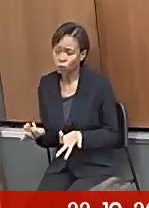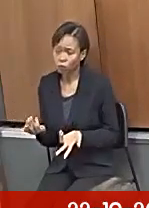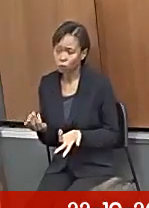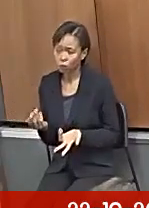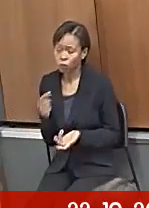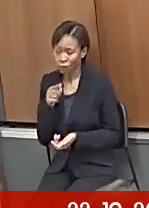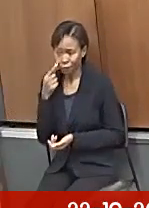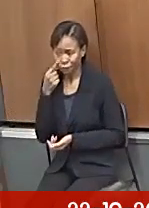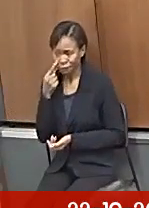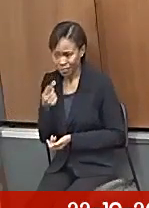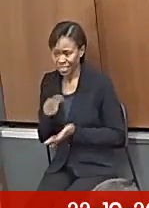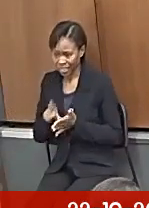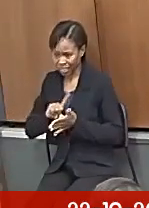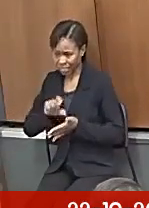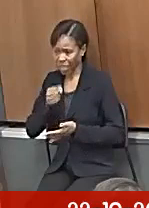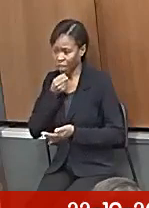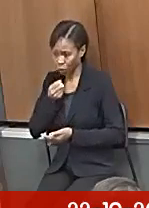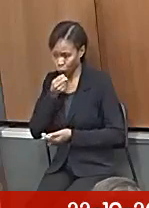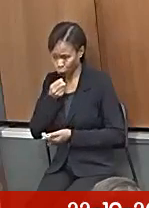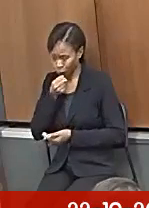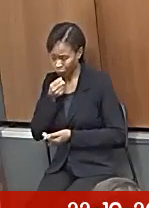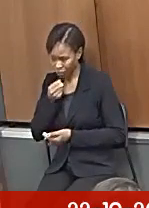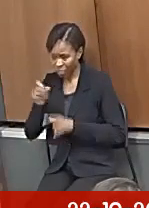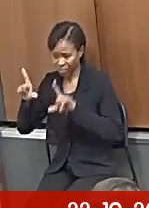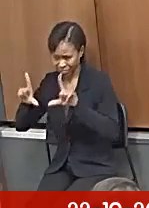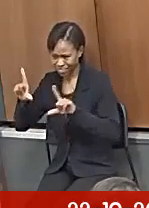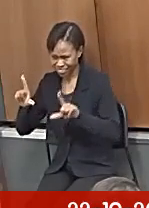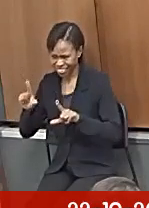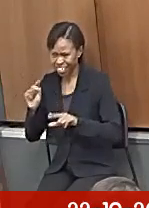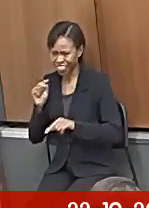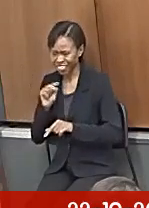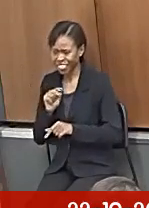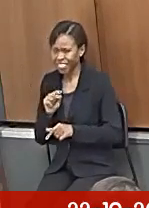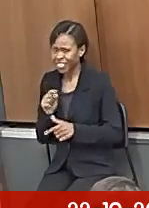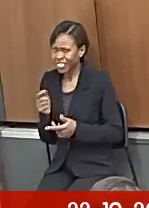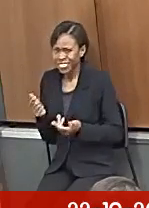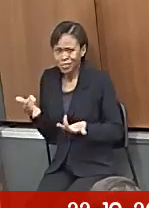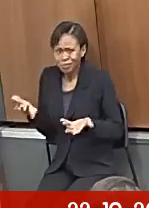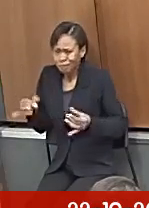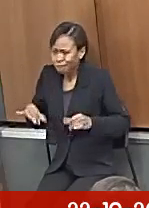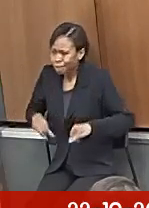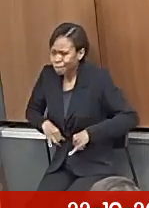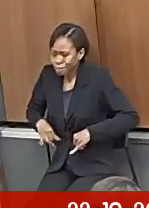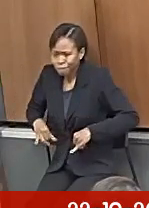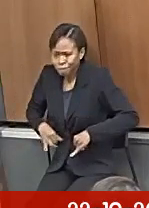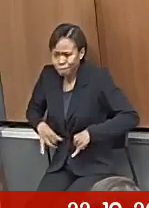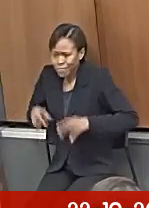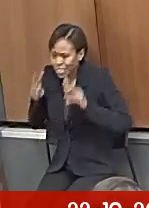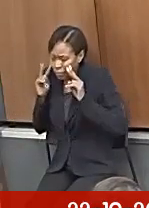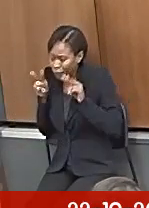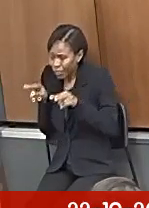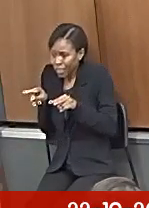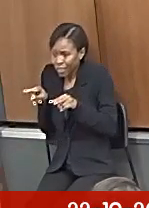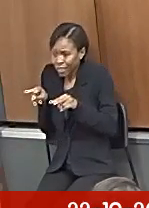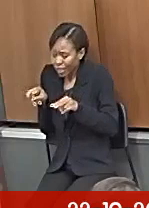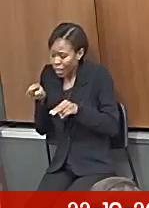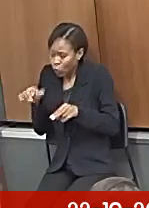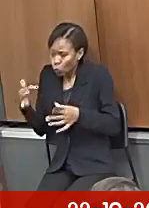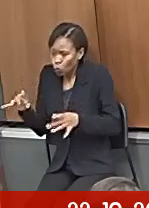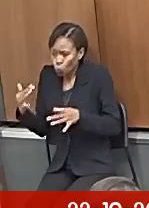fiquei extremamente sofrida com aquilo. Porque, quando a gente vê a dor do outro e se coloca no lugar dele,